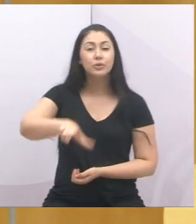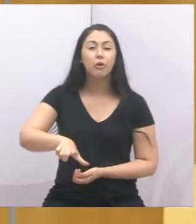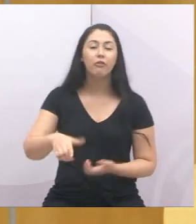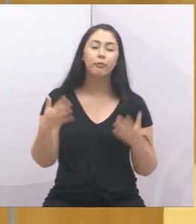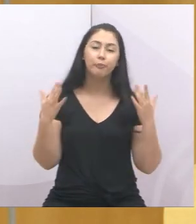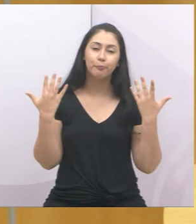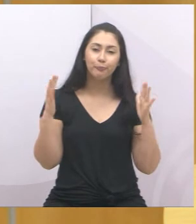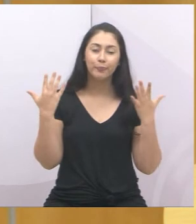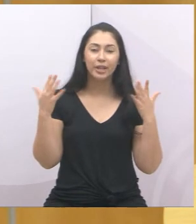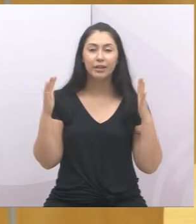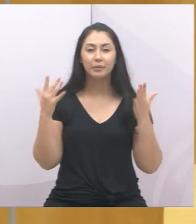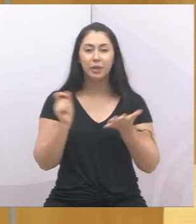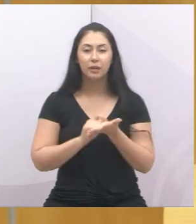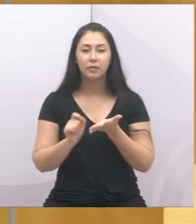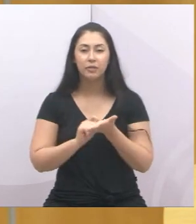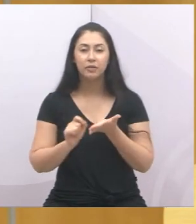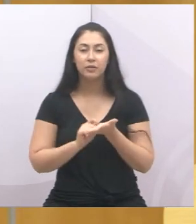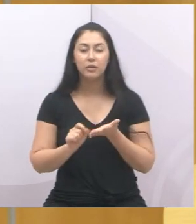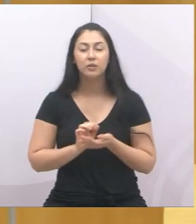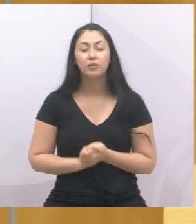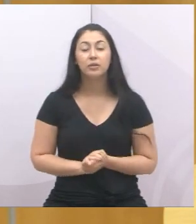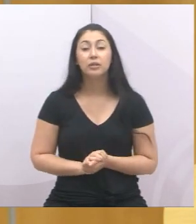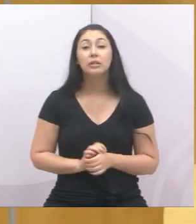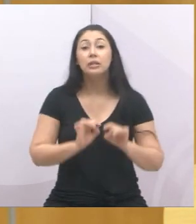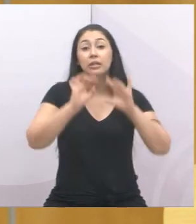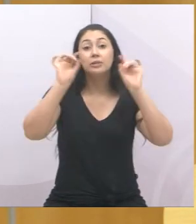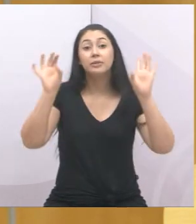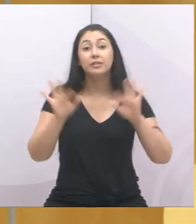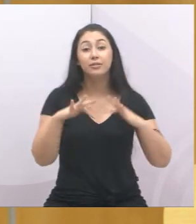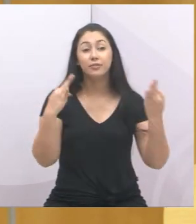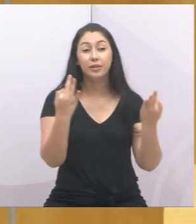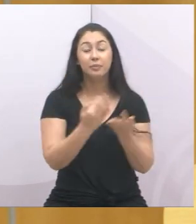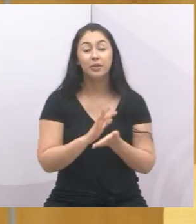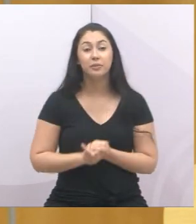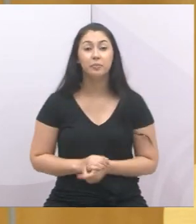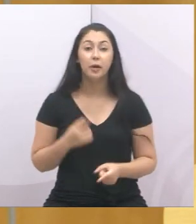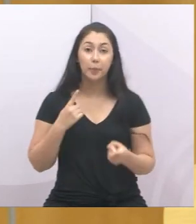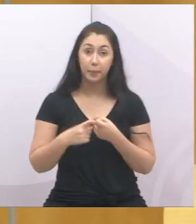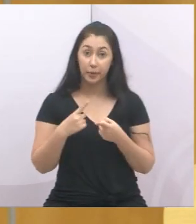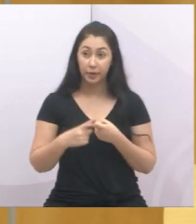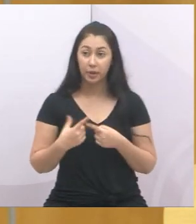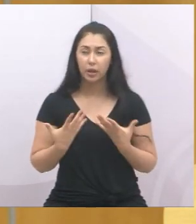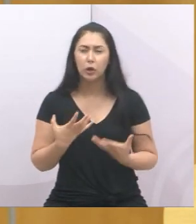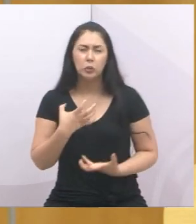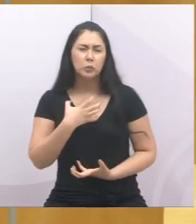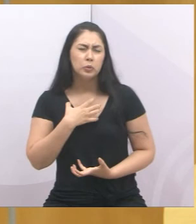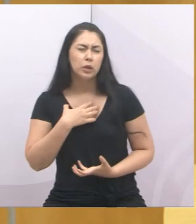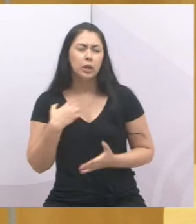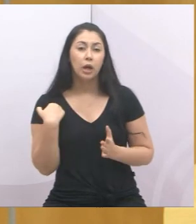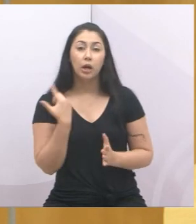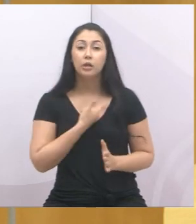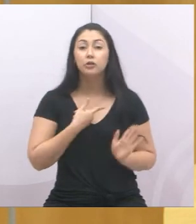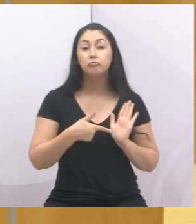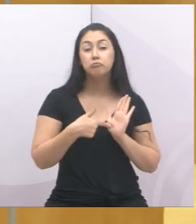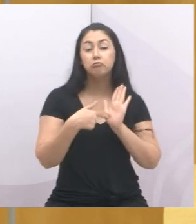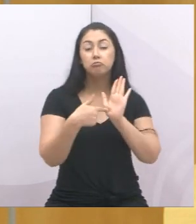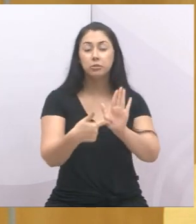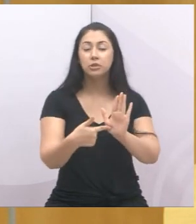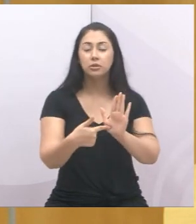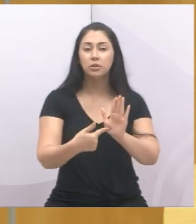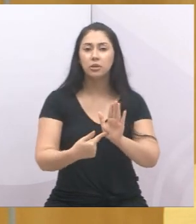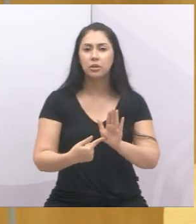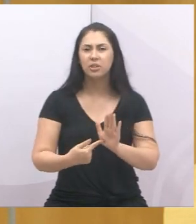parabéns ao autor do projeto e, em especial, à família, porque é uma forma da gente mostrar que está